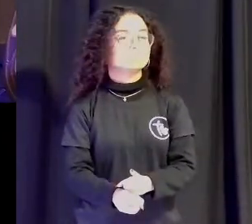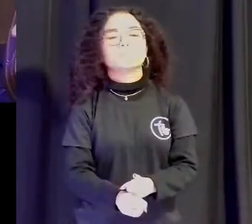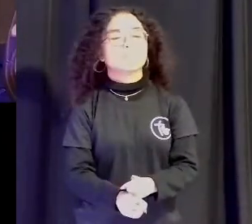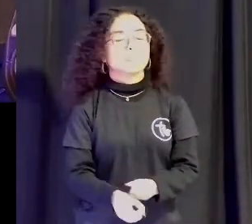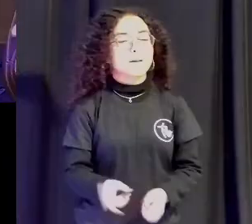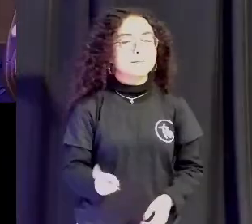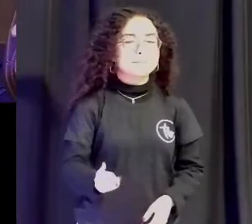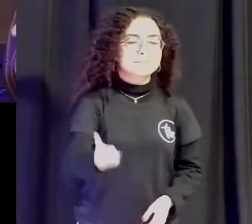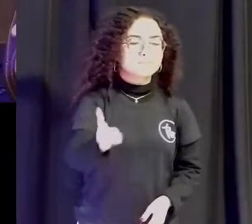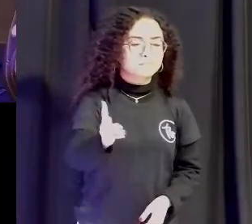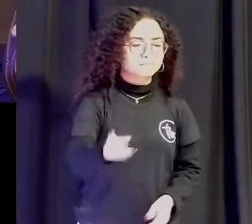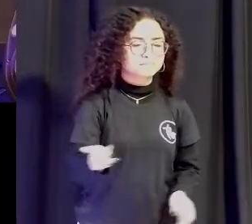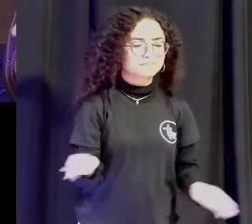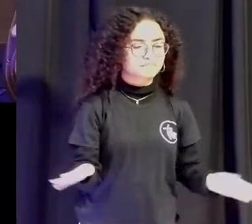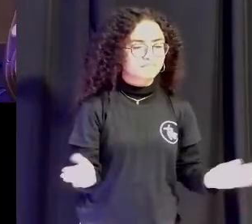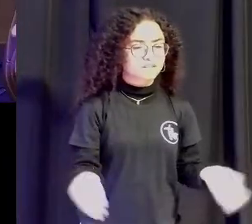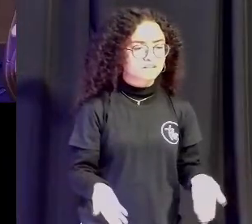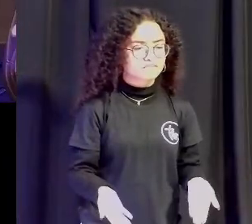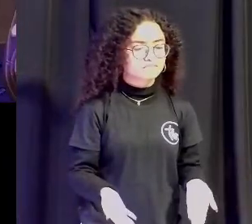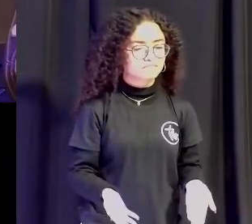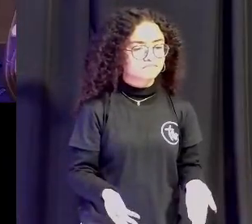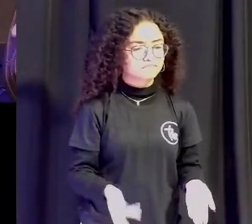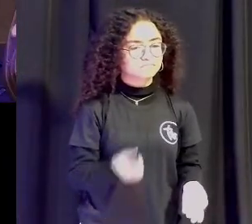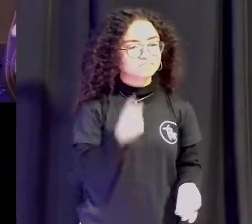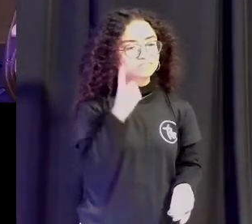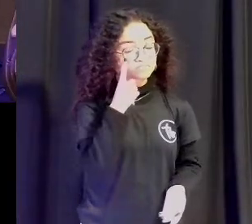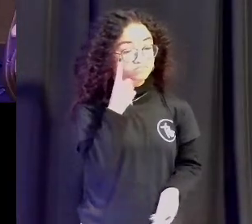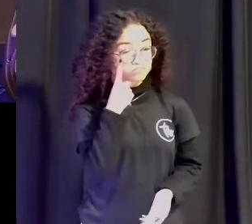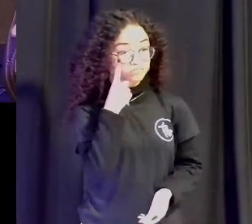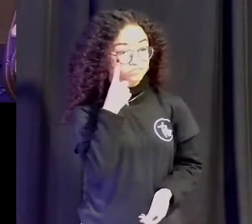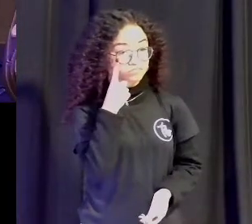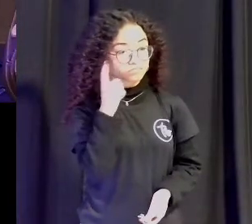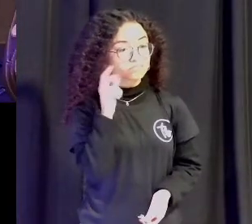estão olhando para paralíticos